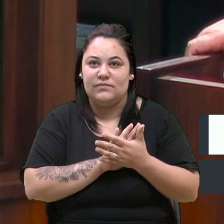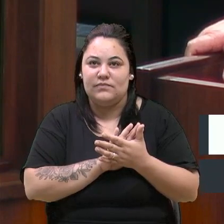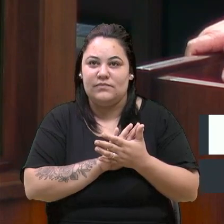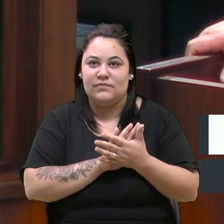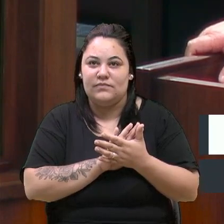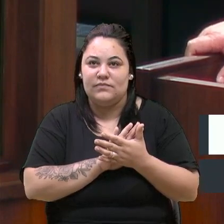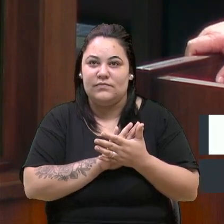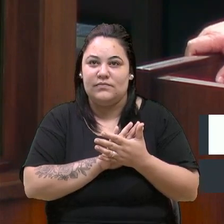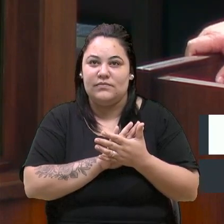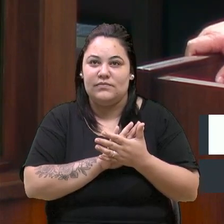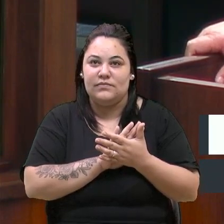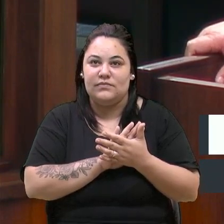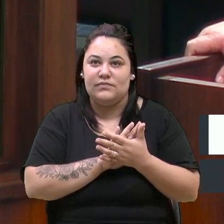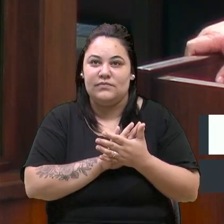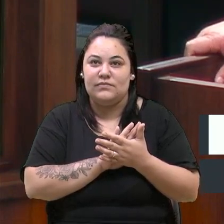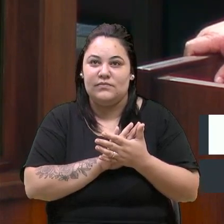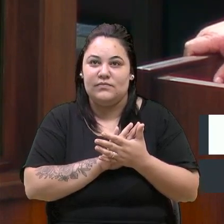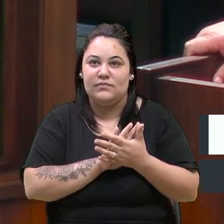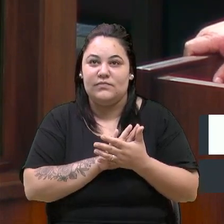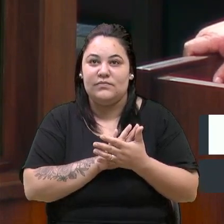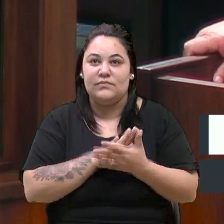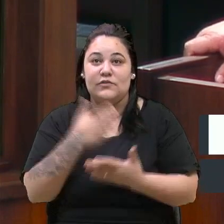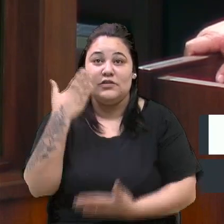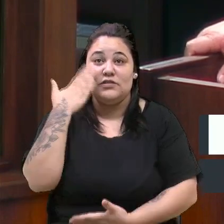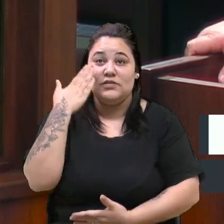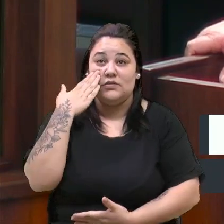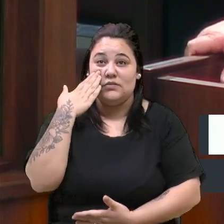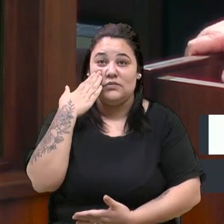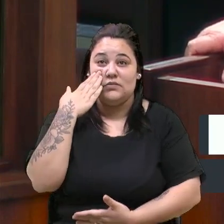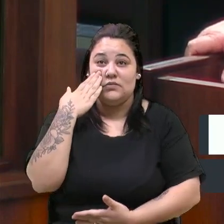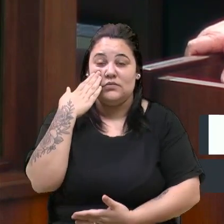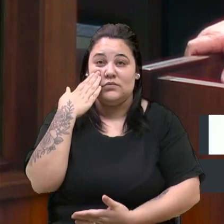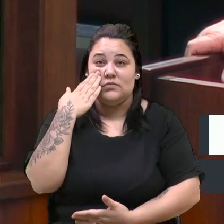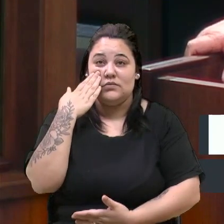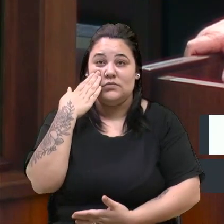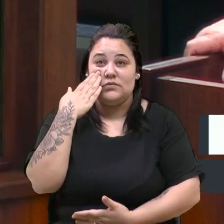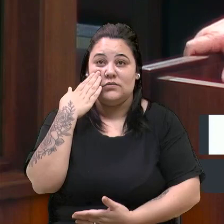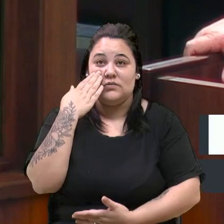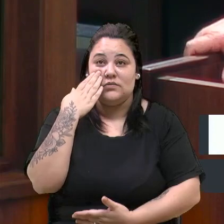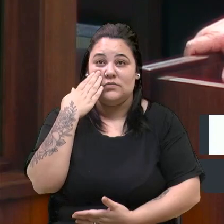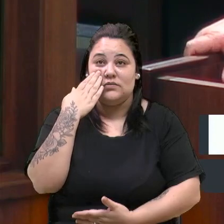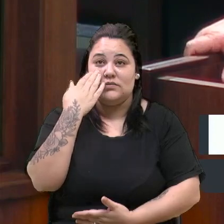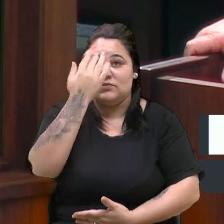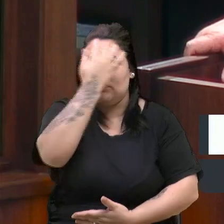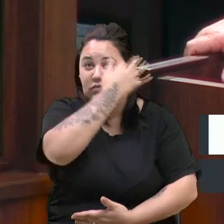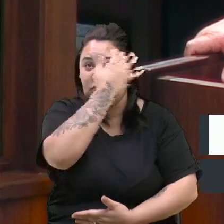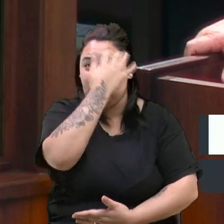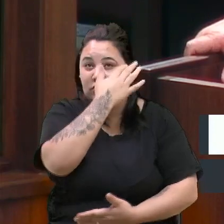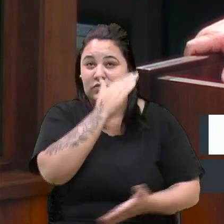que o prefeito, quando o secretário de obras, nós nos encontramos,